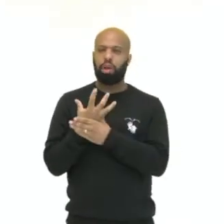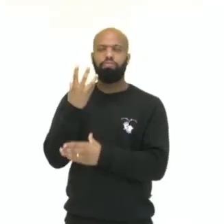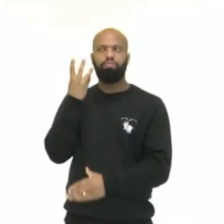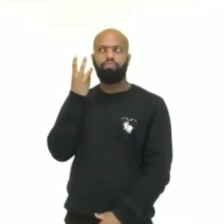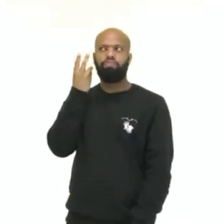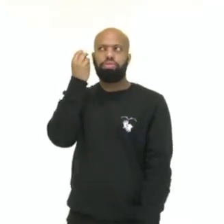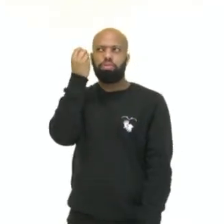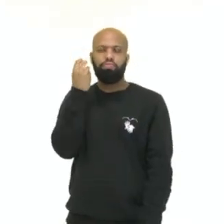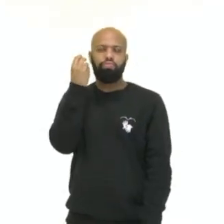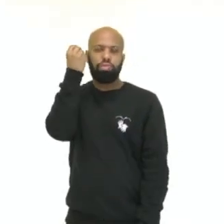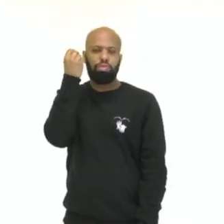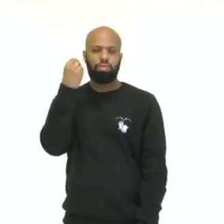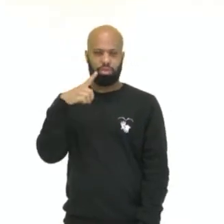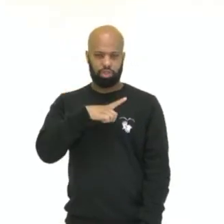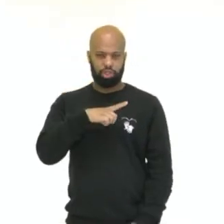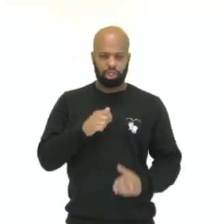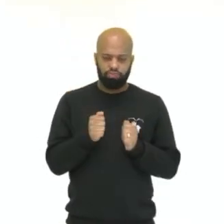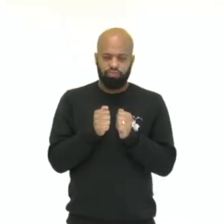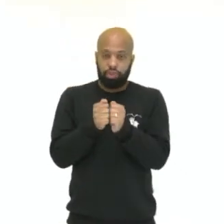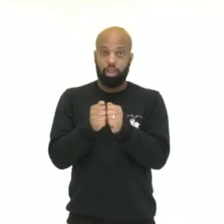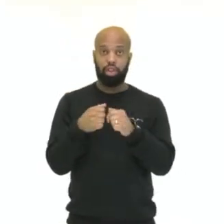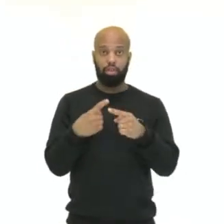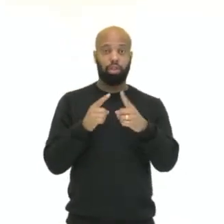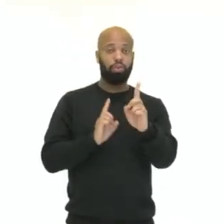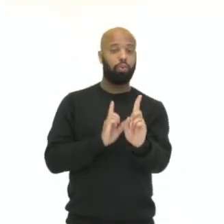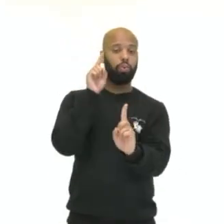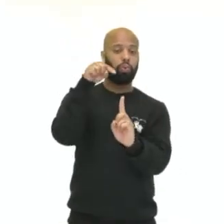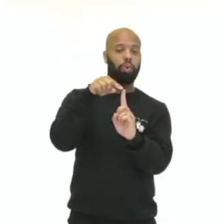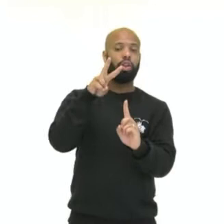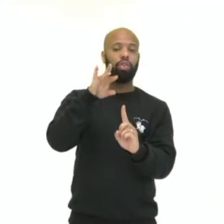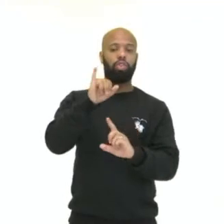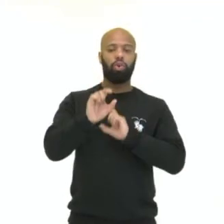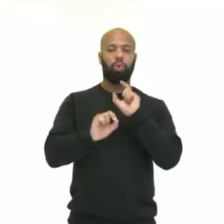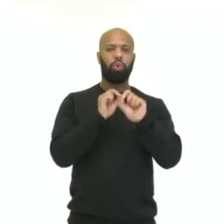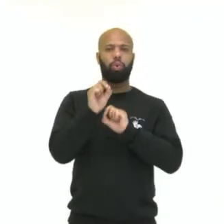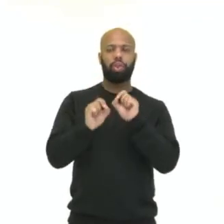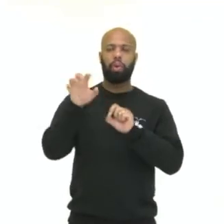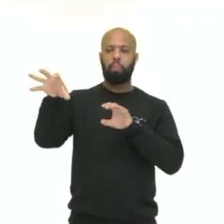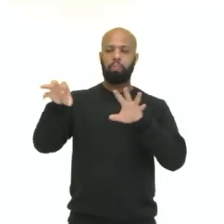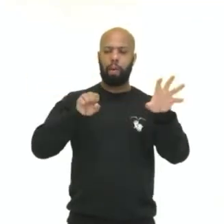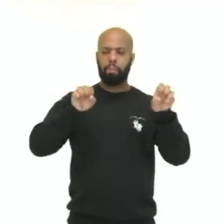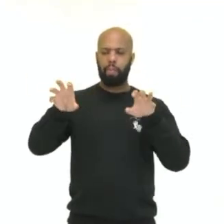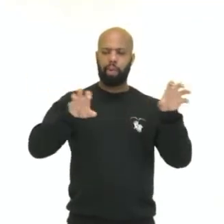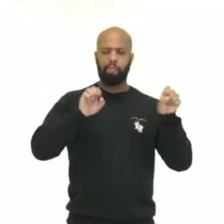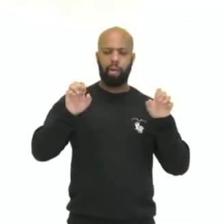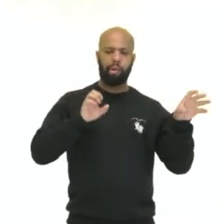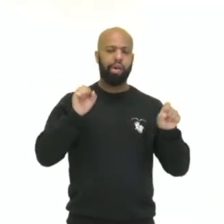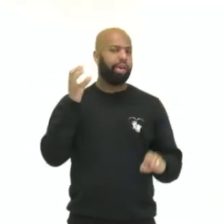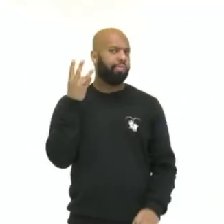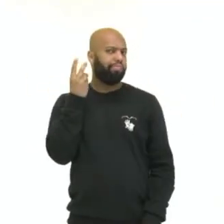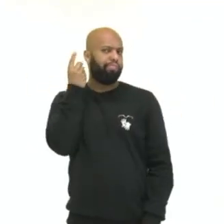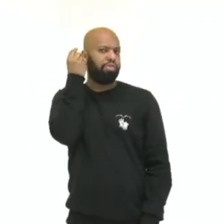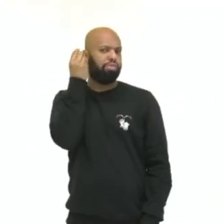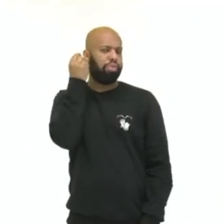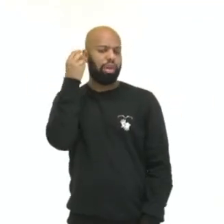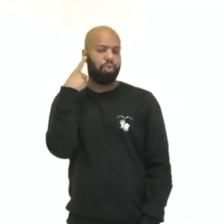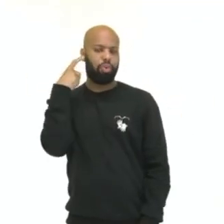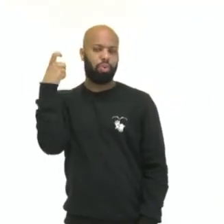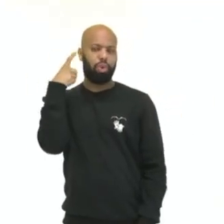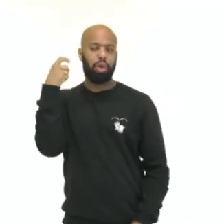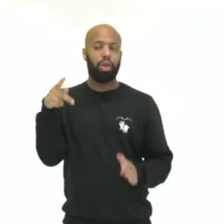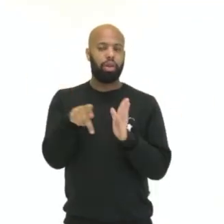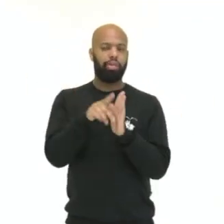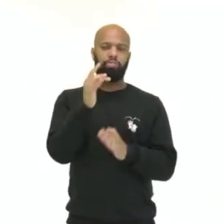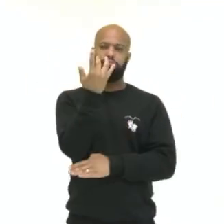ação. Sua função é a recriação de sons da natureza, de animais e objetos, de ações, movimentos